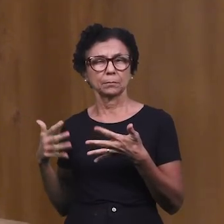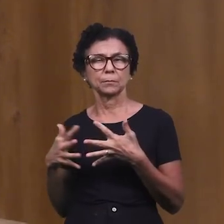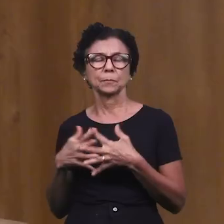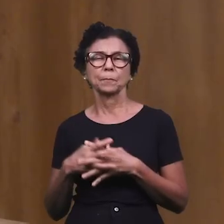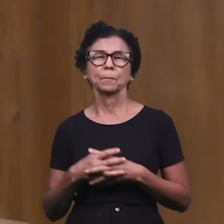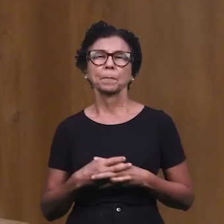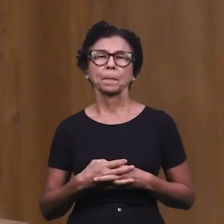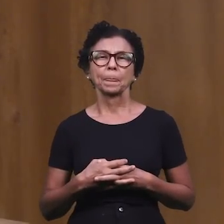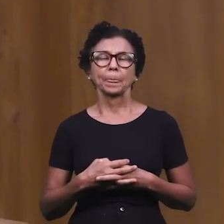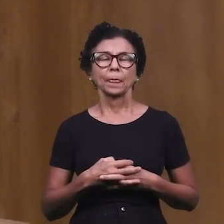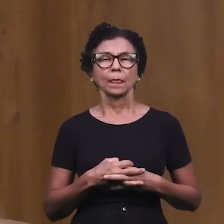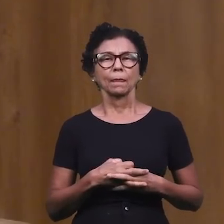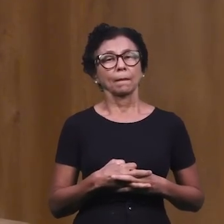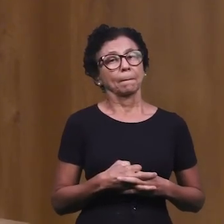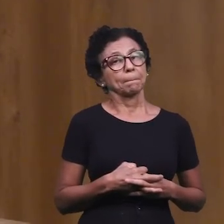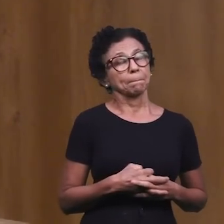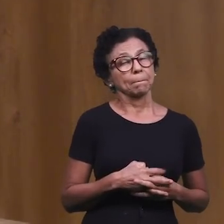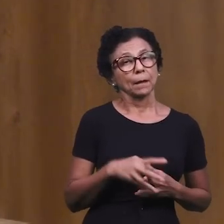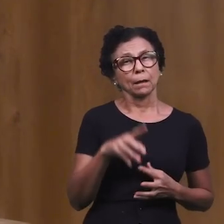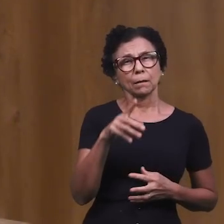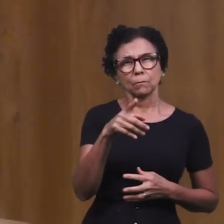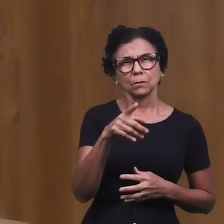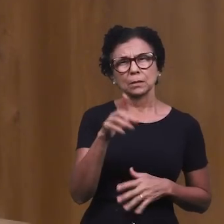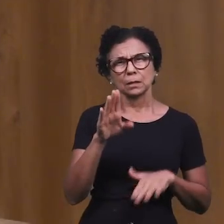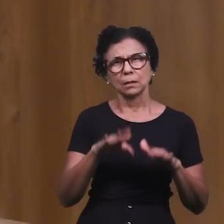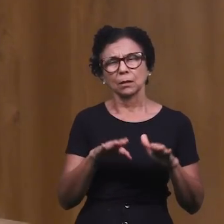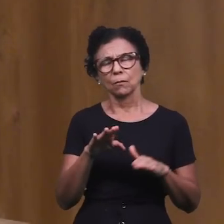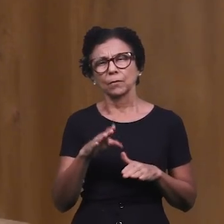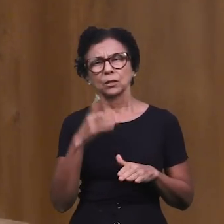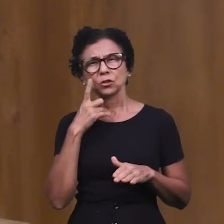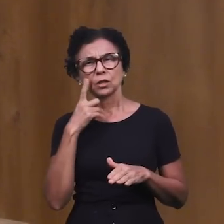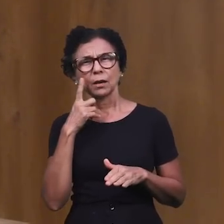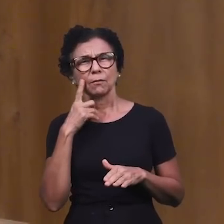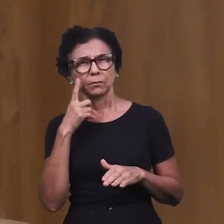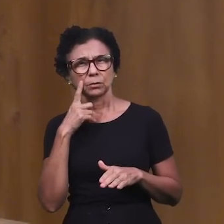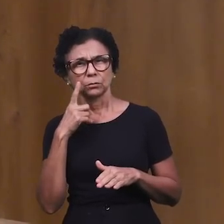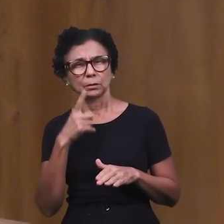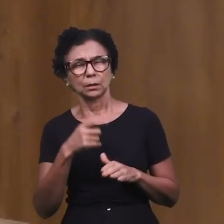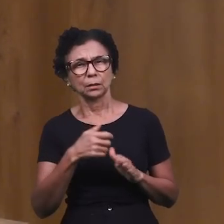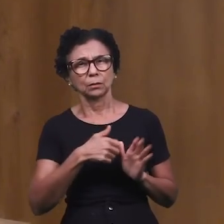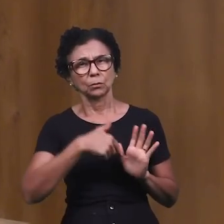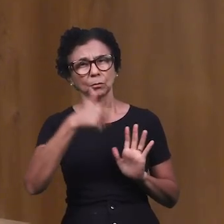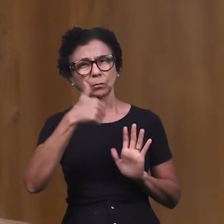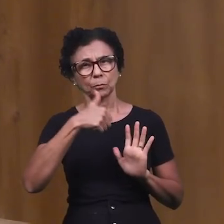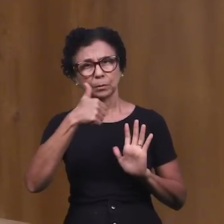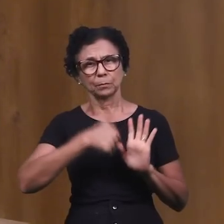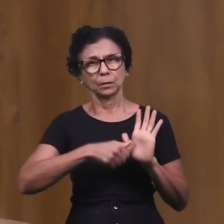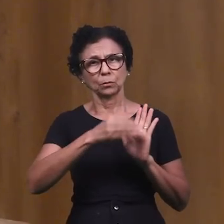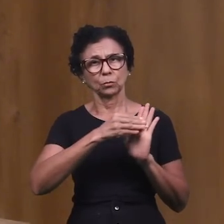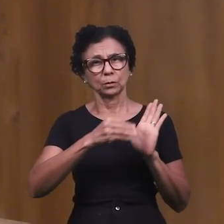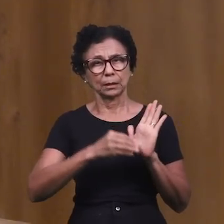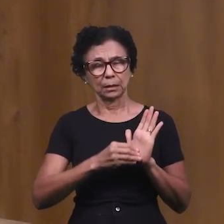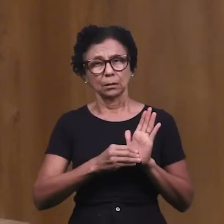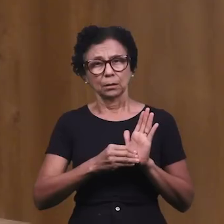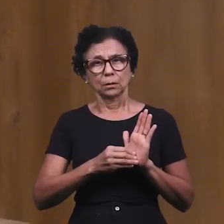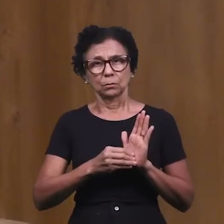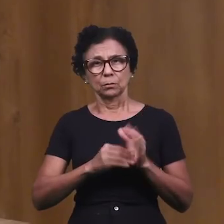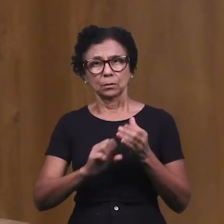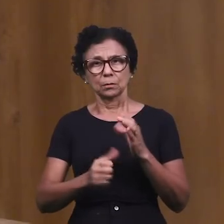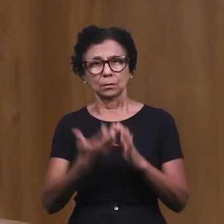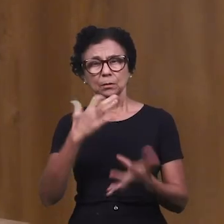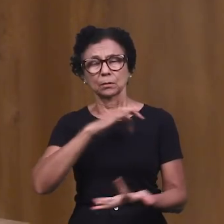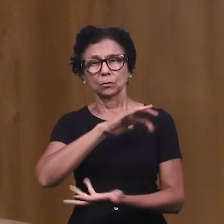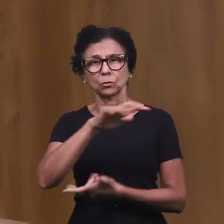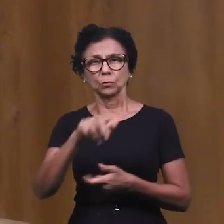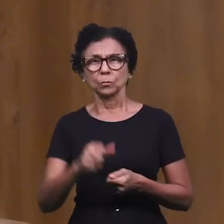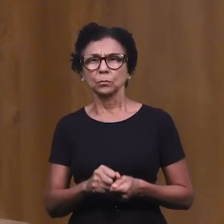que estão assistindo agora, talvez o primeiro episódio sobre o criacionismo. É importante que você assista os demais, aqueles que nós